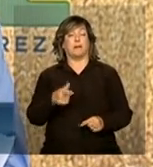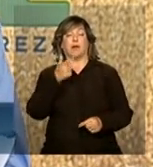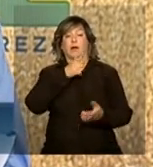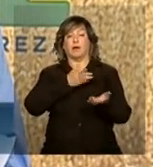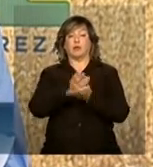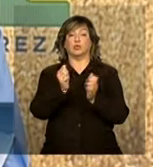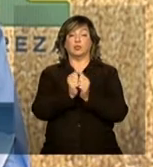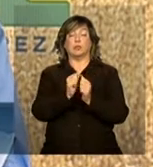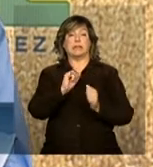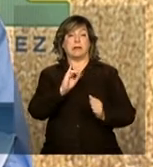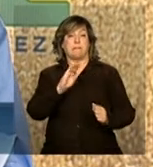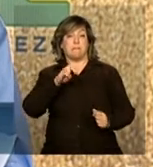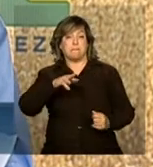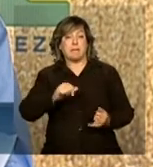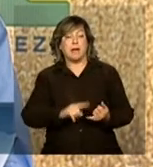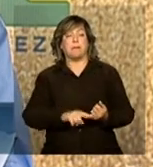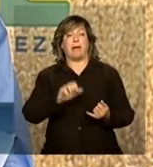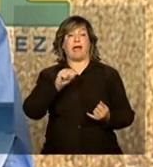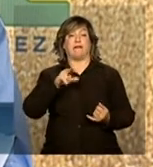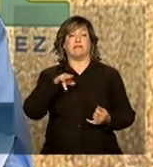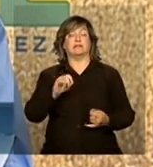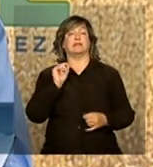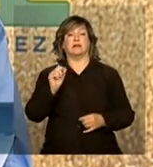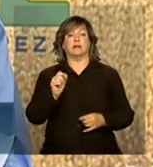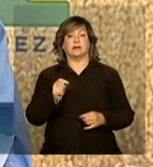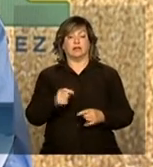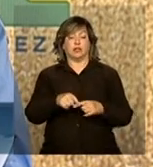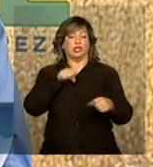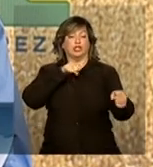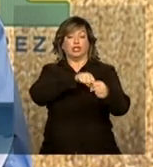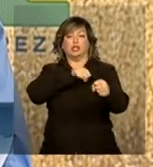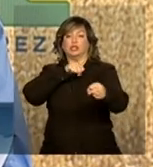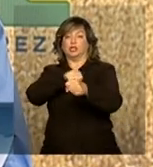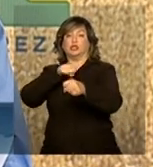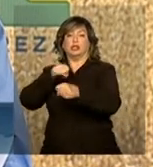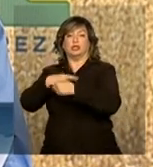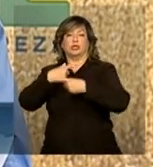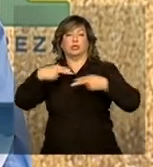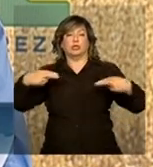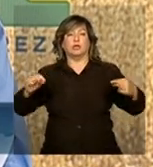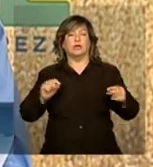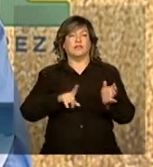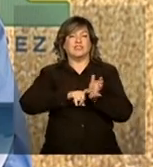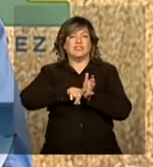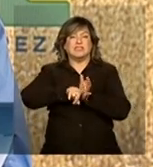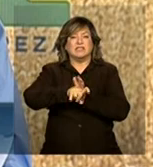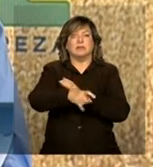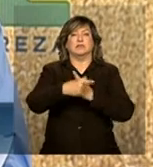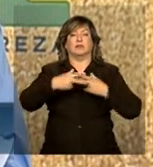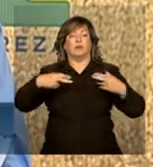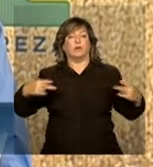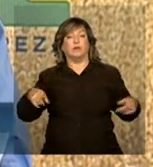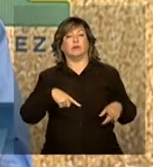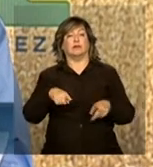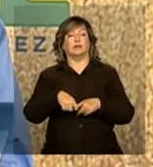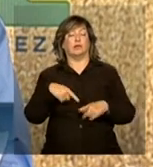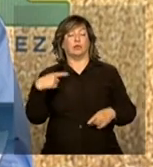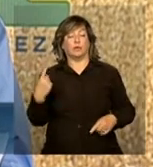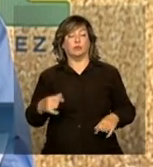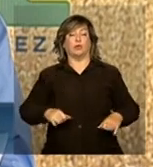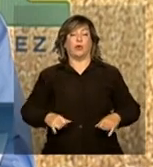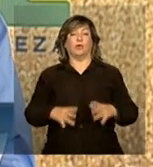Anvisa, produto químico para combater a ferrugem da soja, outra praga que afringe a agricultura